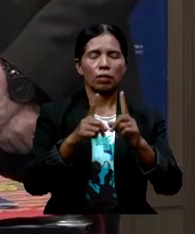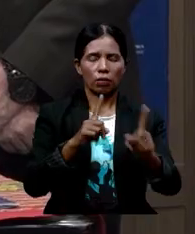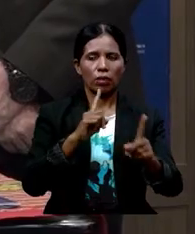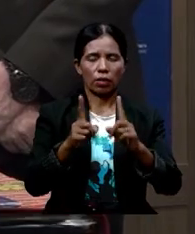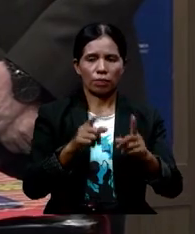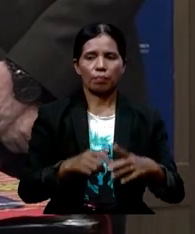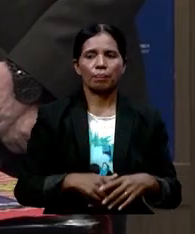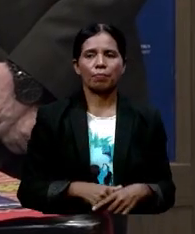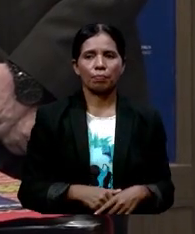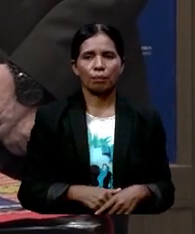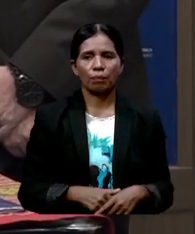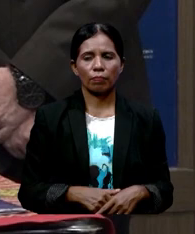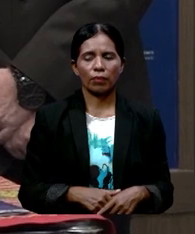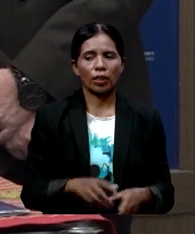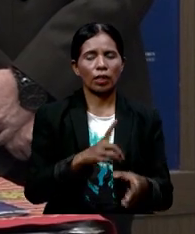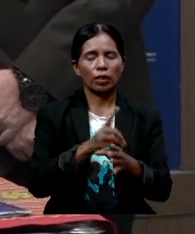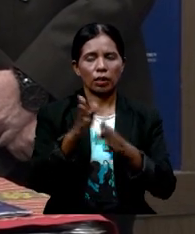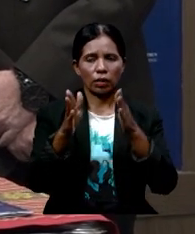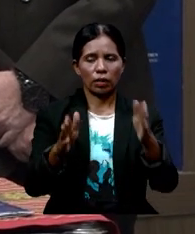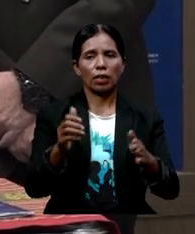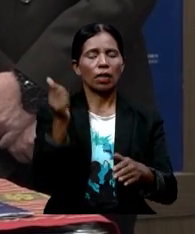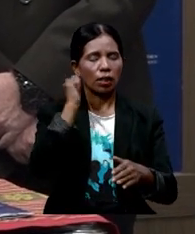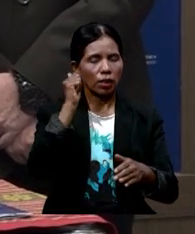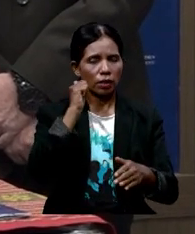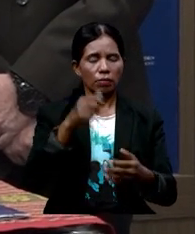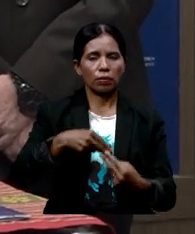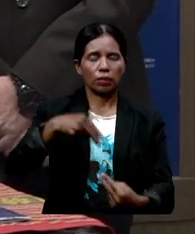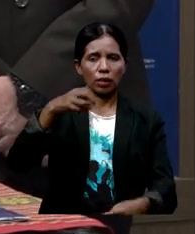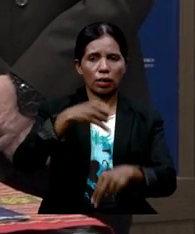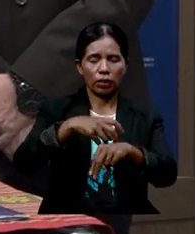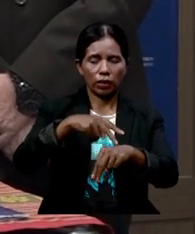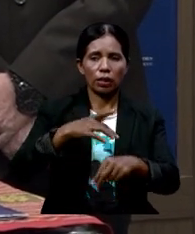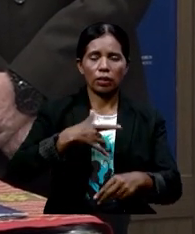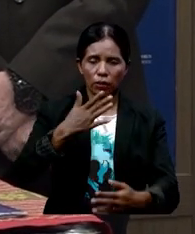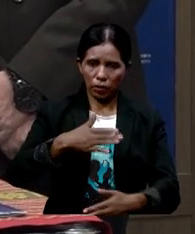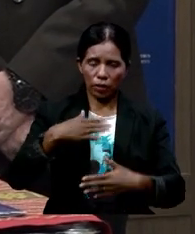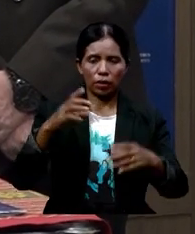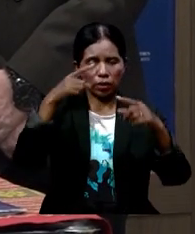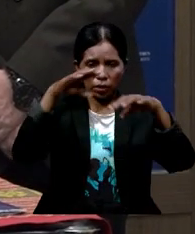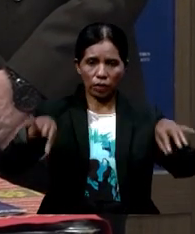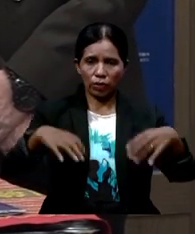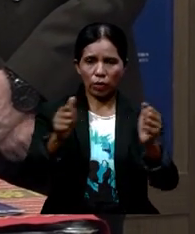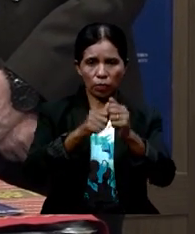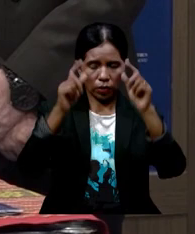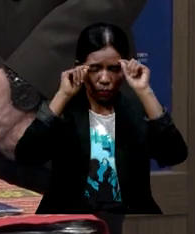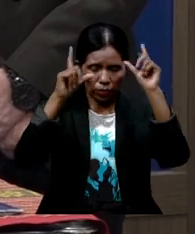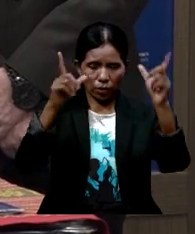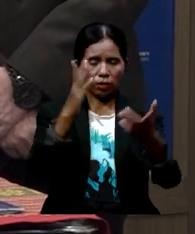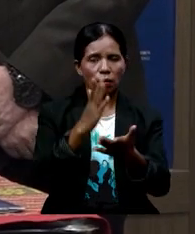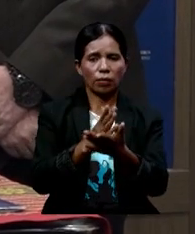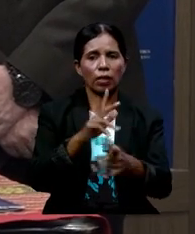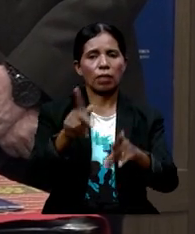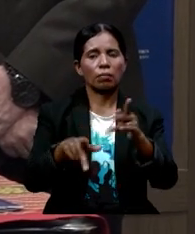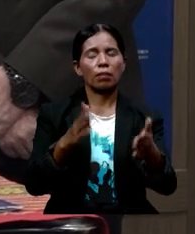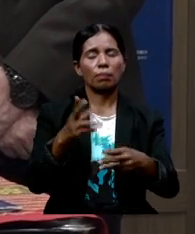hoy. Diretor Regional Asia ba Nutrisaun Internasional senti contenti tama bele servisu amutu ko Timor-Leste atu Kombate Raes Badak.